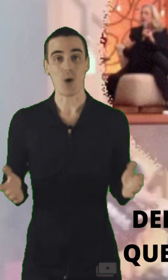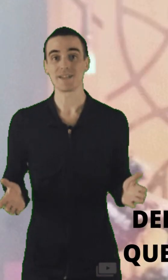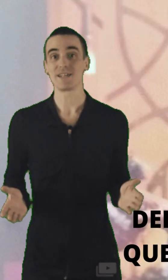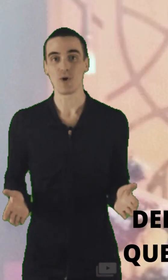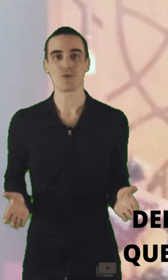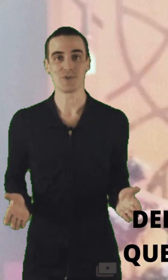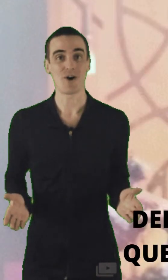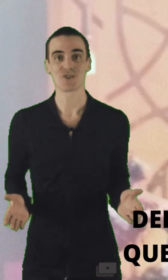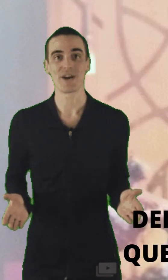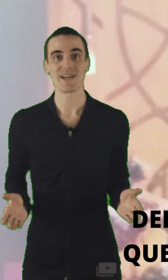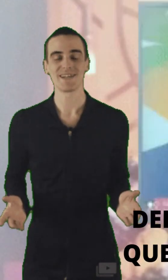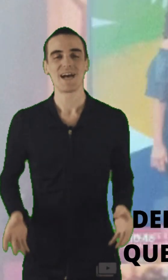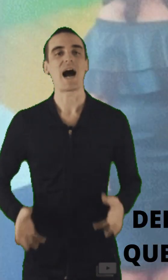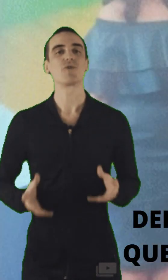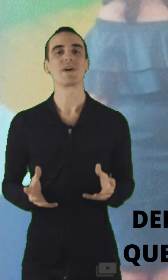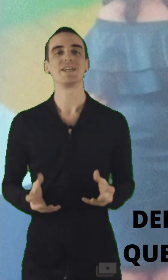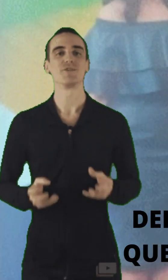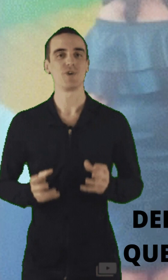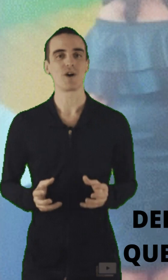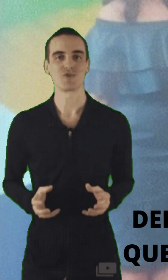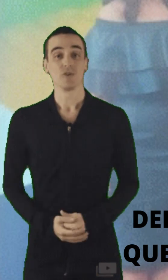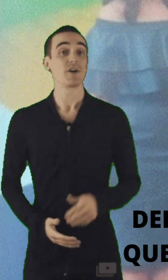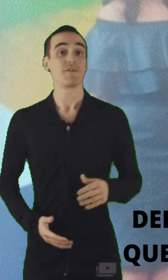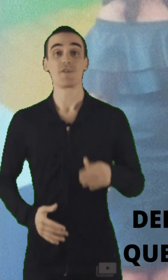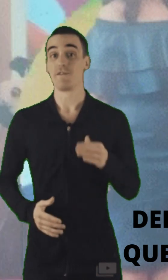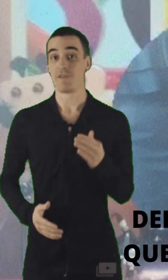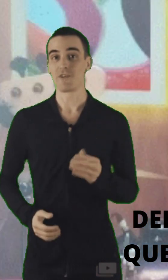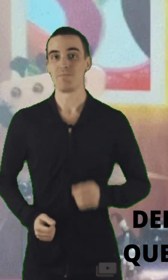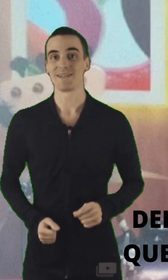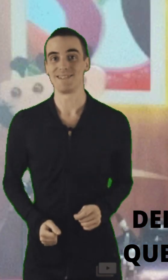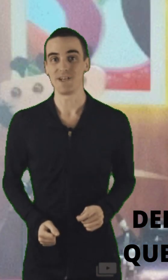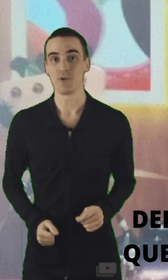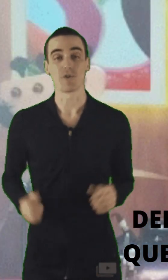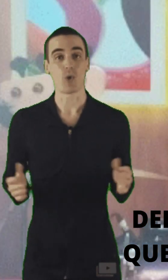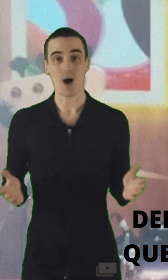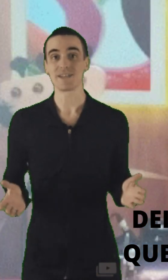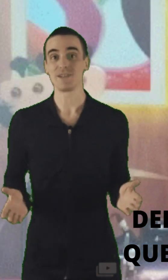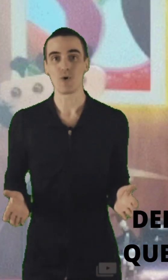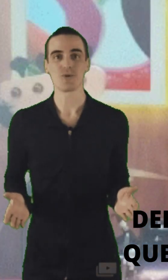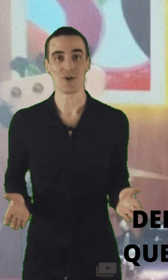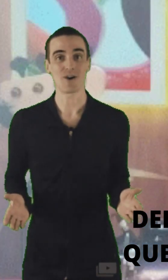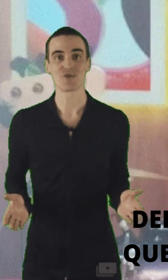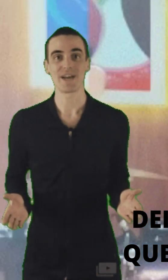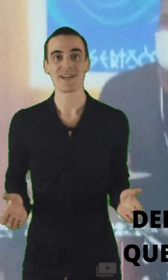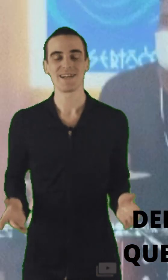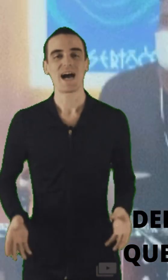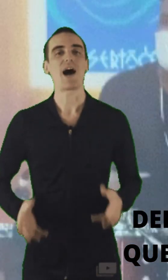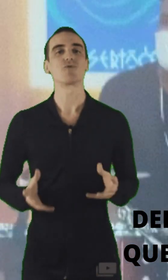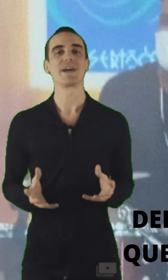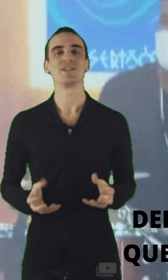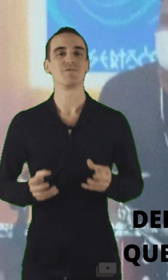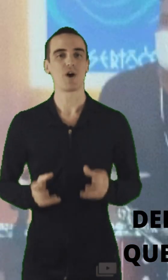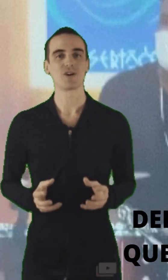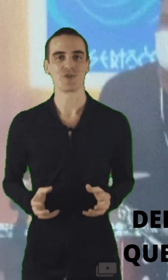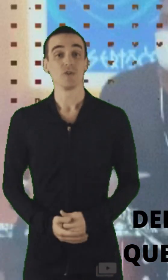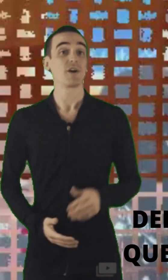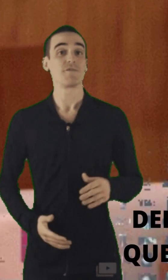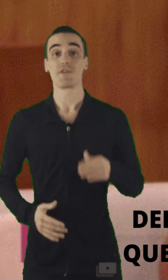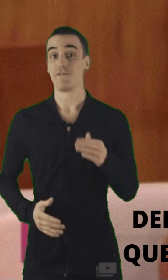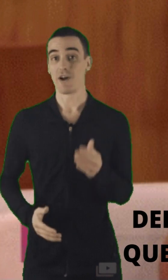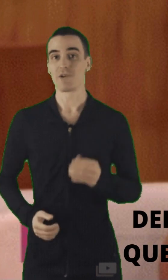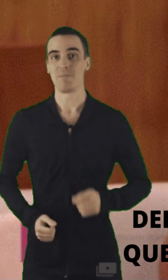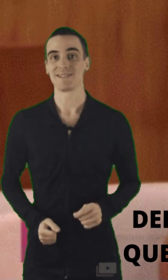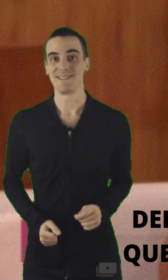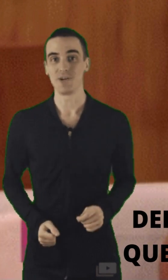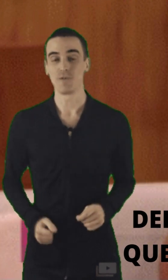faz. A cantora também comemorou mudanças em sua carreira e falou sobre suas participações no